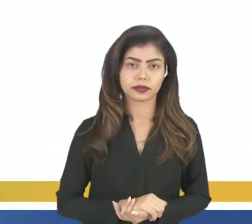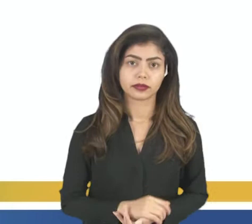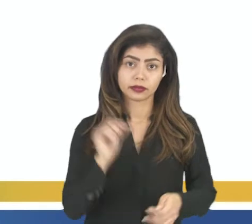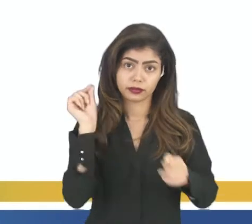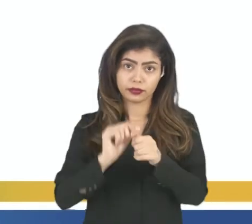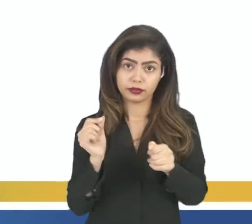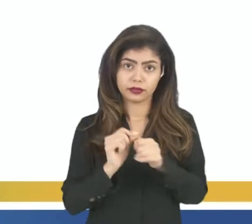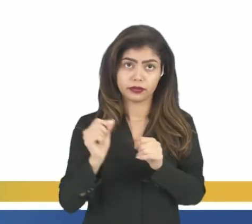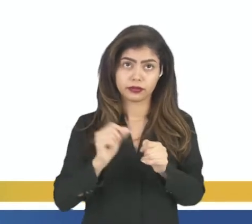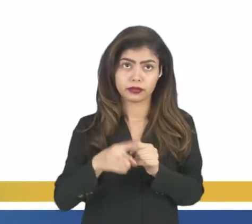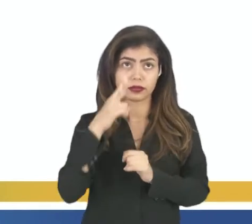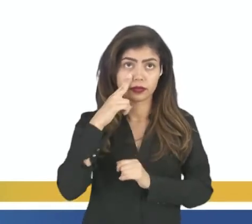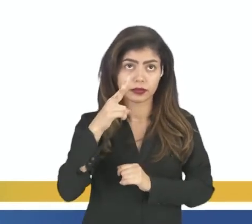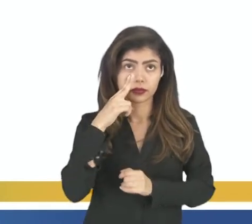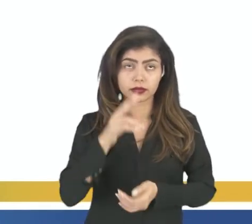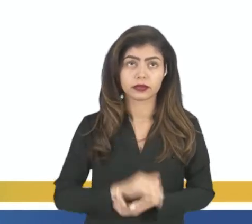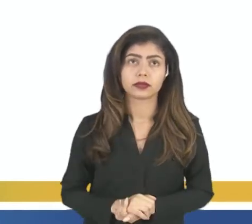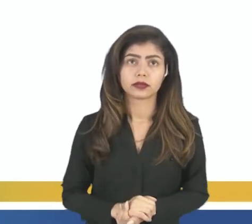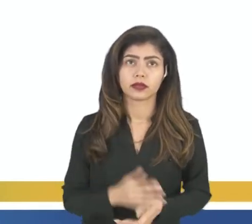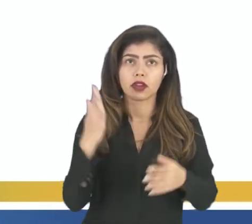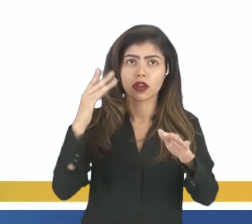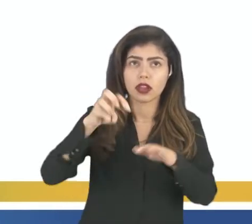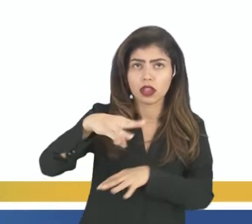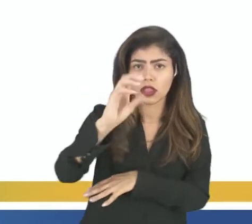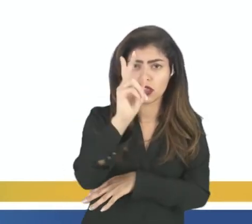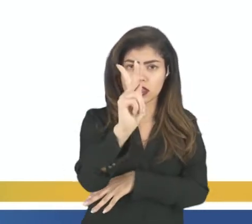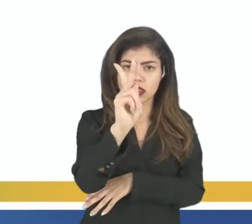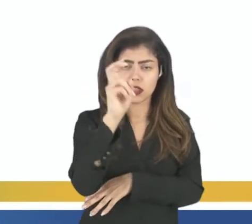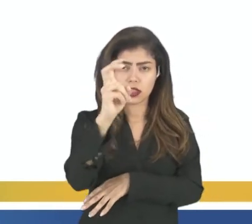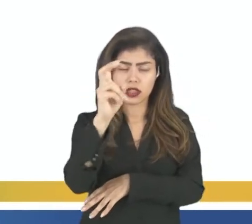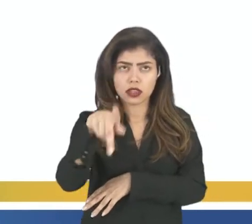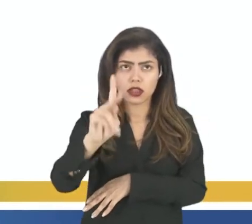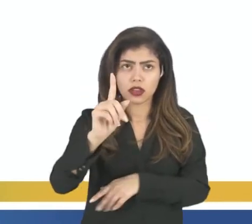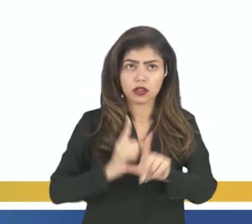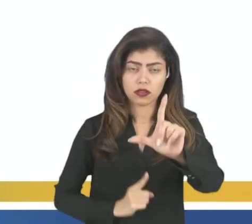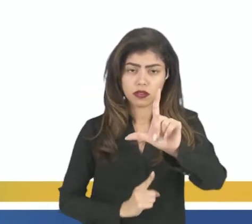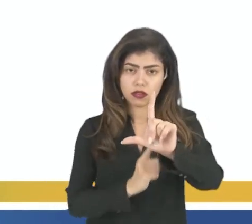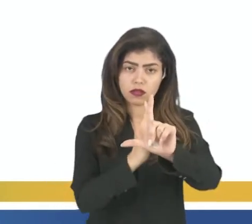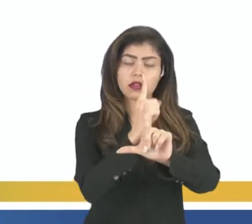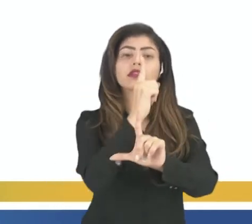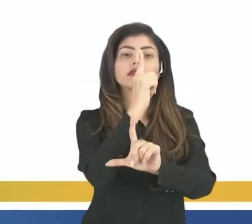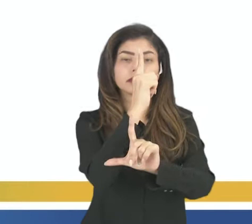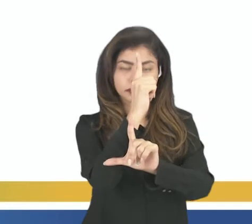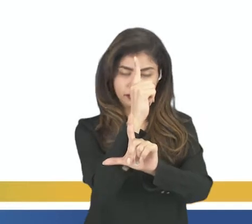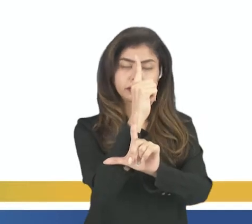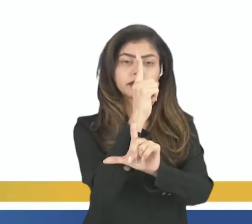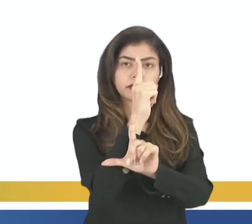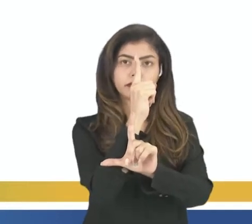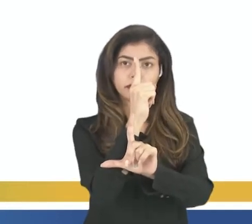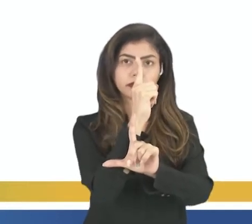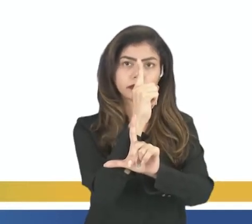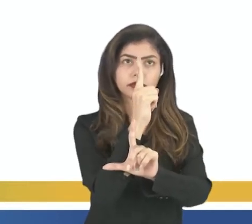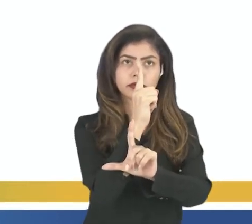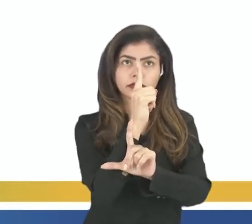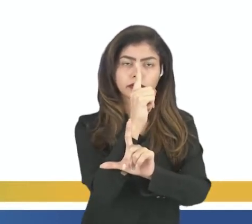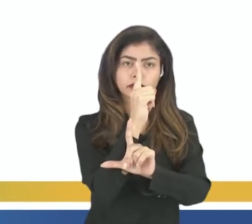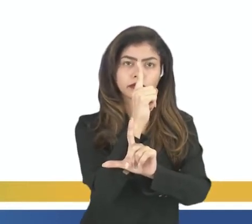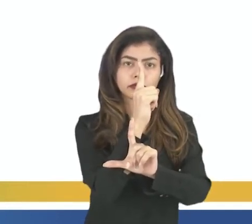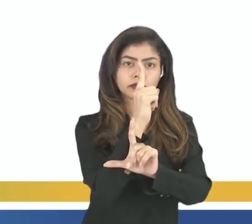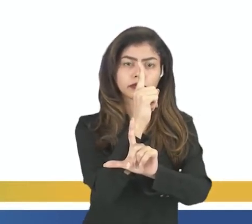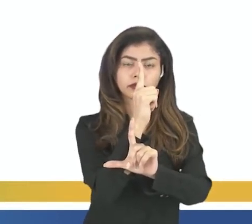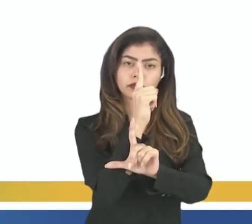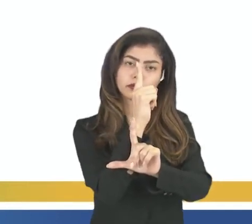fazendo a ilustração da situação, o corpo de massa 5 kg, ele sobe. Então, o movimento ele é contra a ação da força. Portanto, eu vou ter um